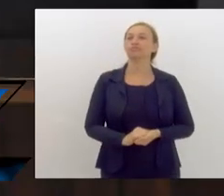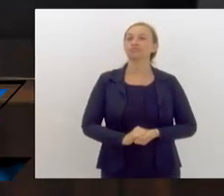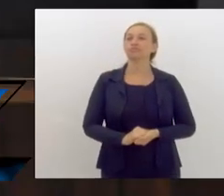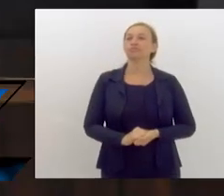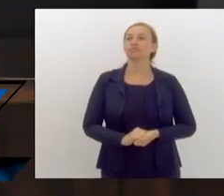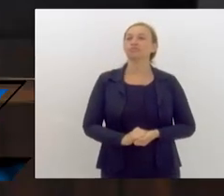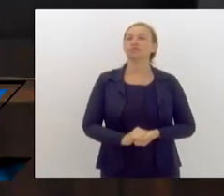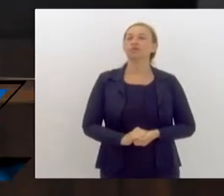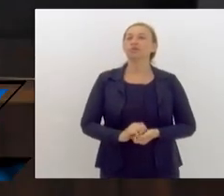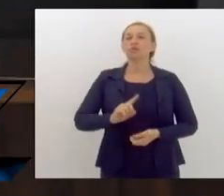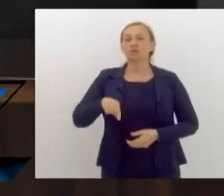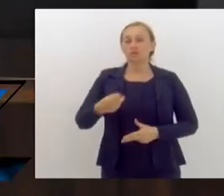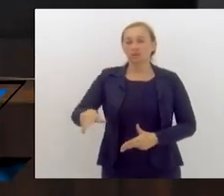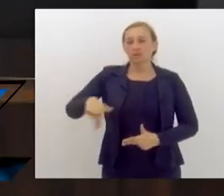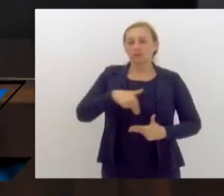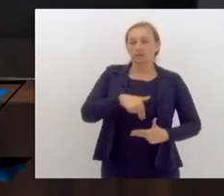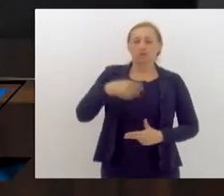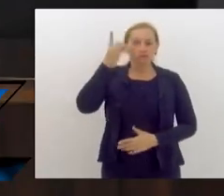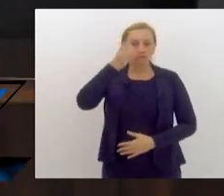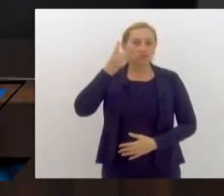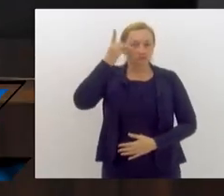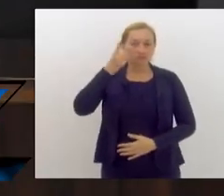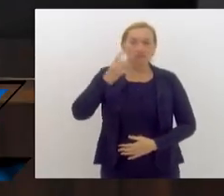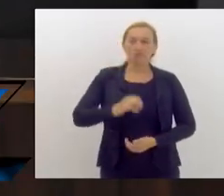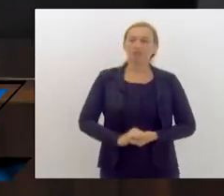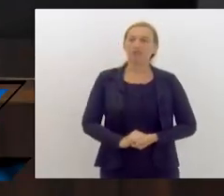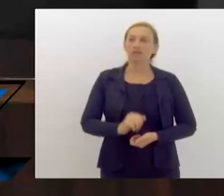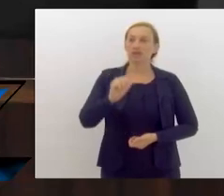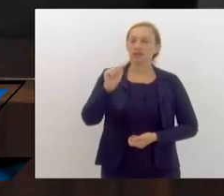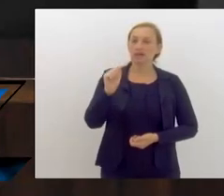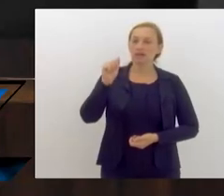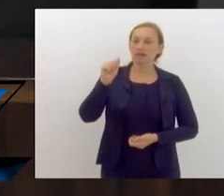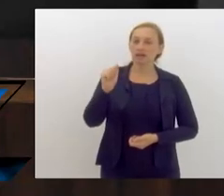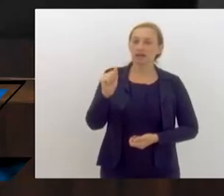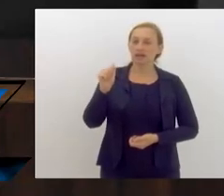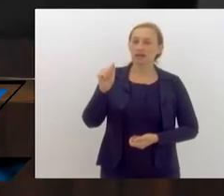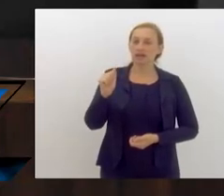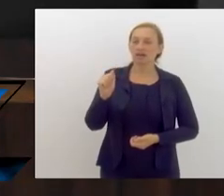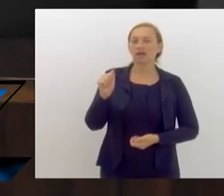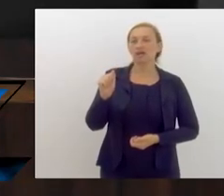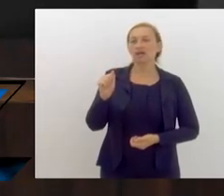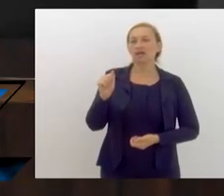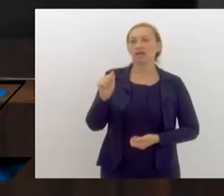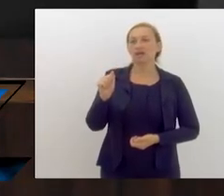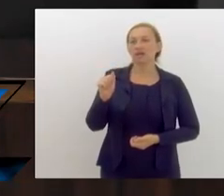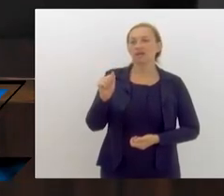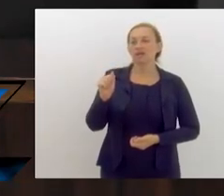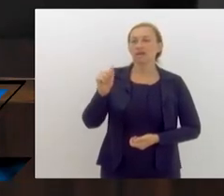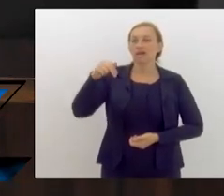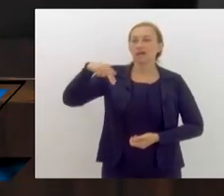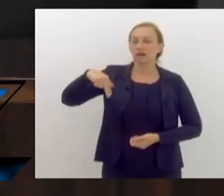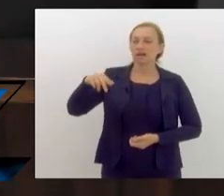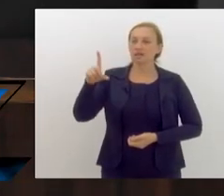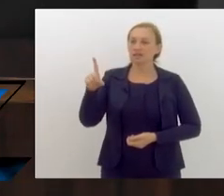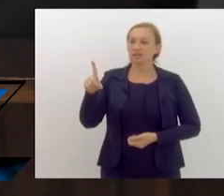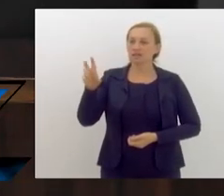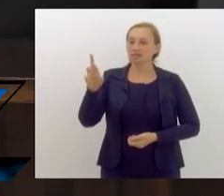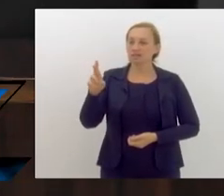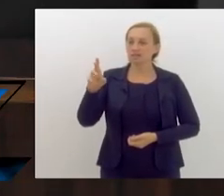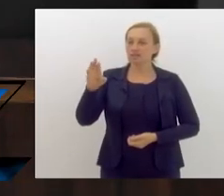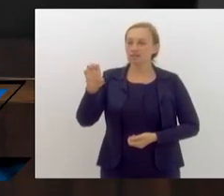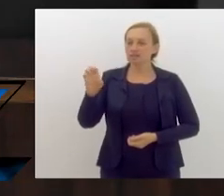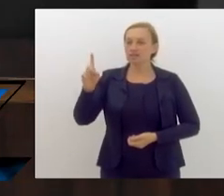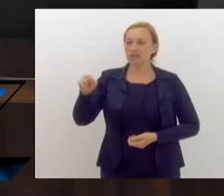próximo era deus escrito é o nome Deputado Andrézinho Siciliano excelência ele responde 10 minutos no tempo